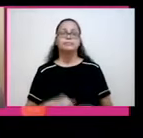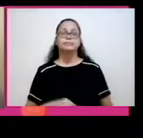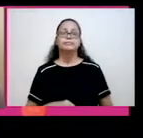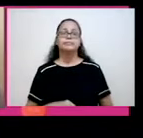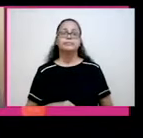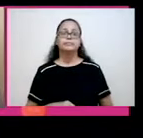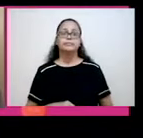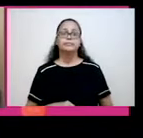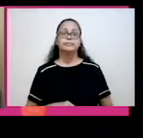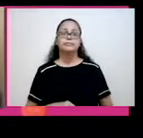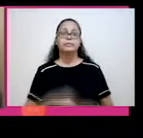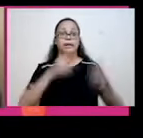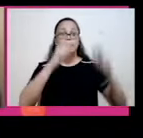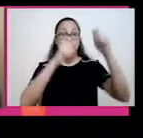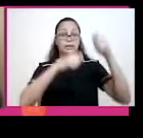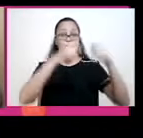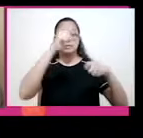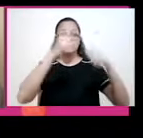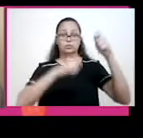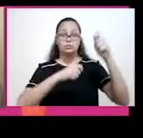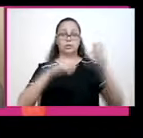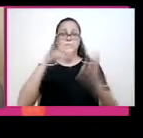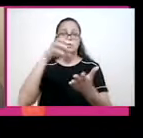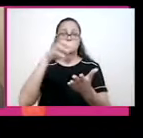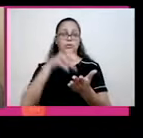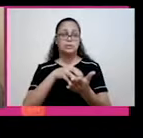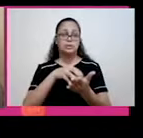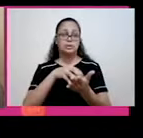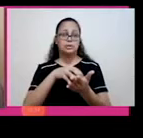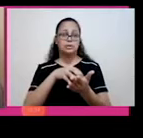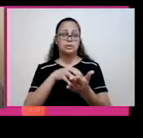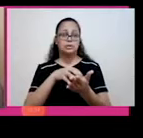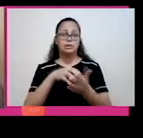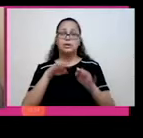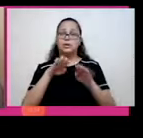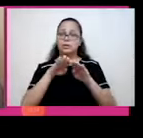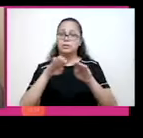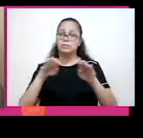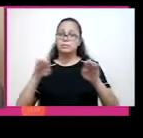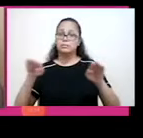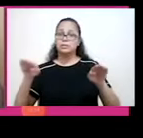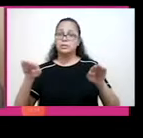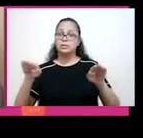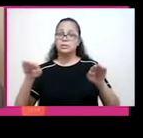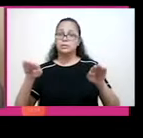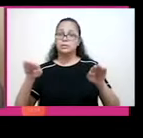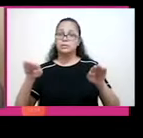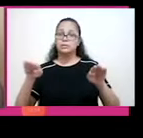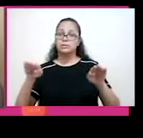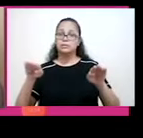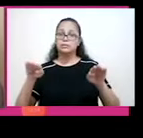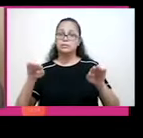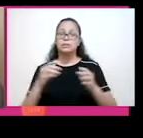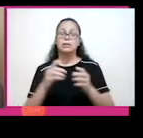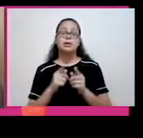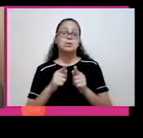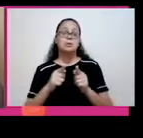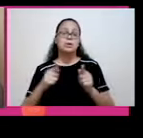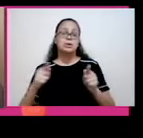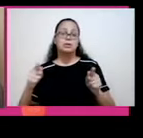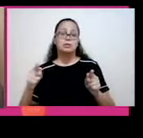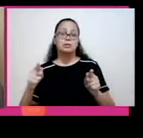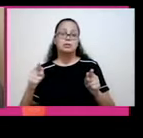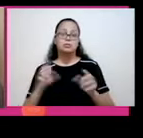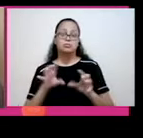Continuando. Vamos falar das indústrias na China agora. A concentração das indústrias ela está nas planícies orientais, com crescente descentralização,